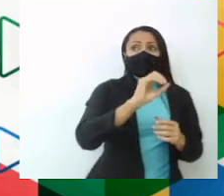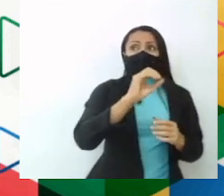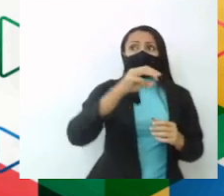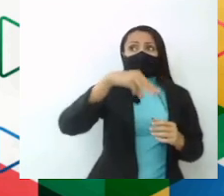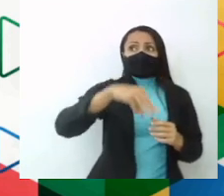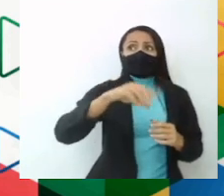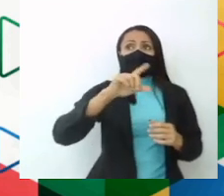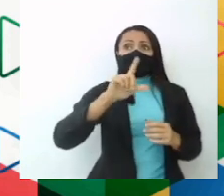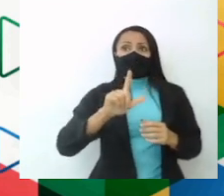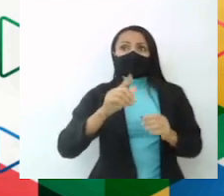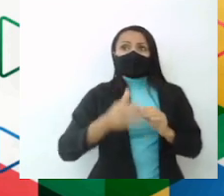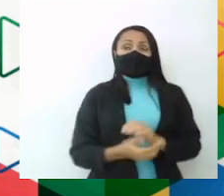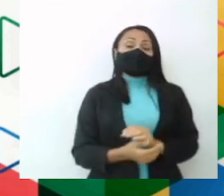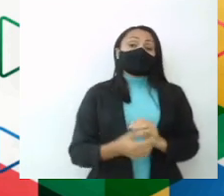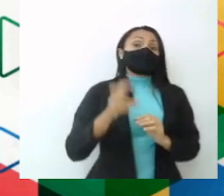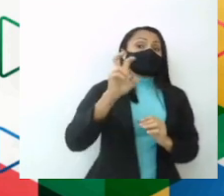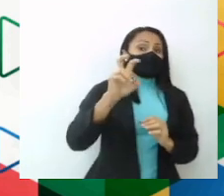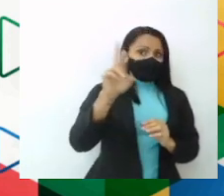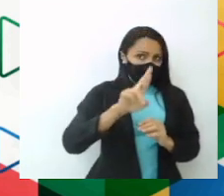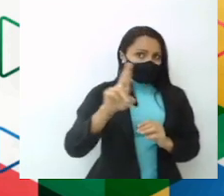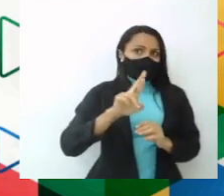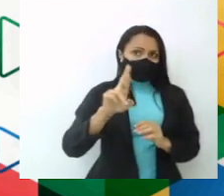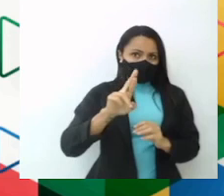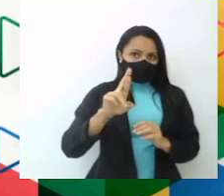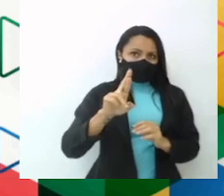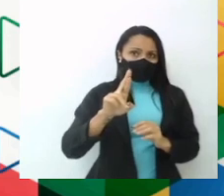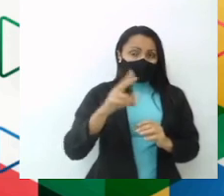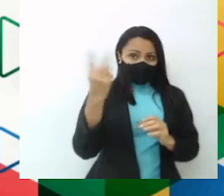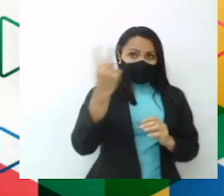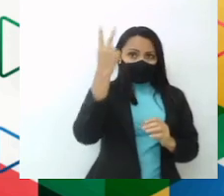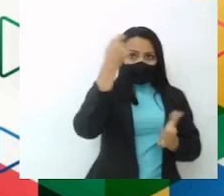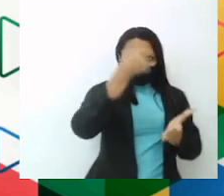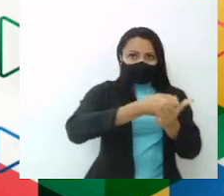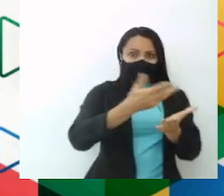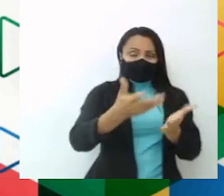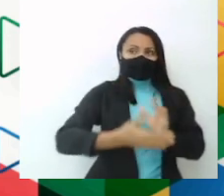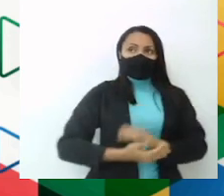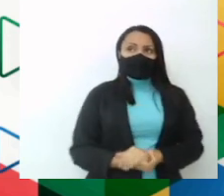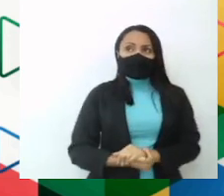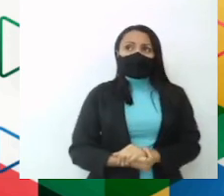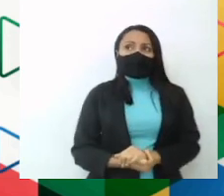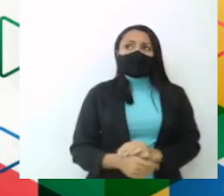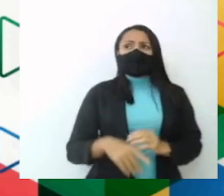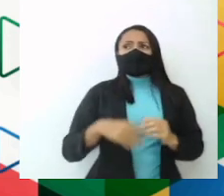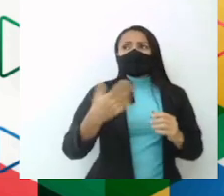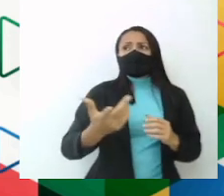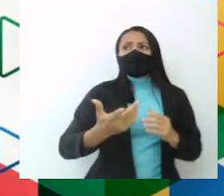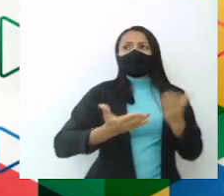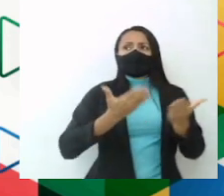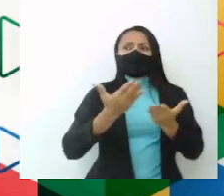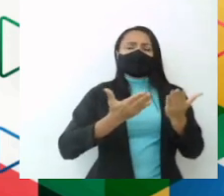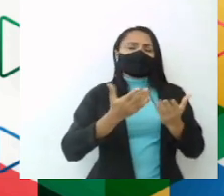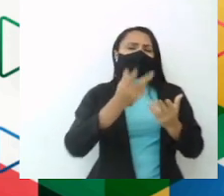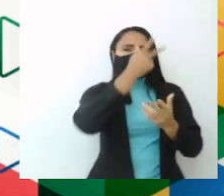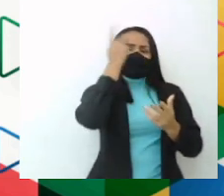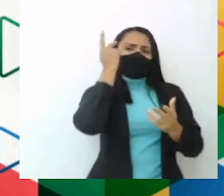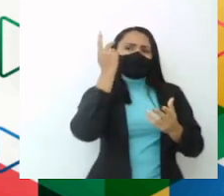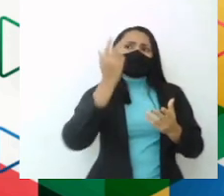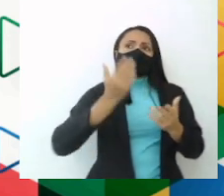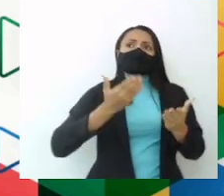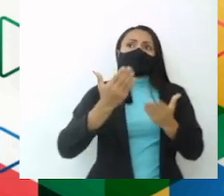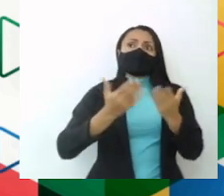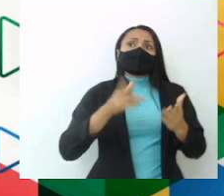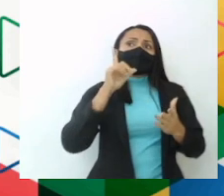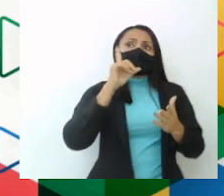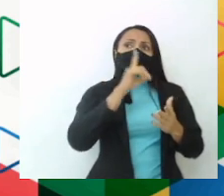500? É R$5. Está custando R$5. Atendendo aos pedidos de clientes, essa